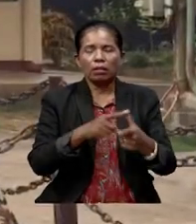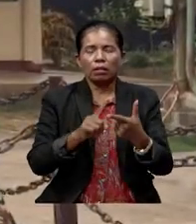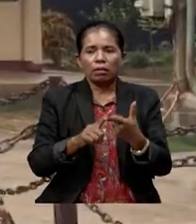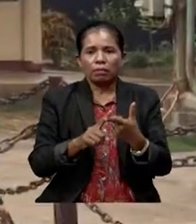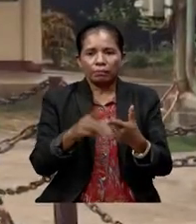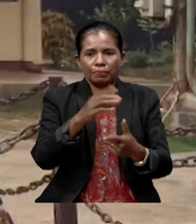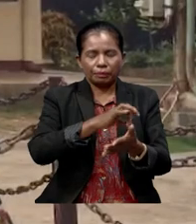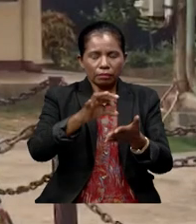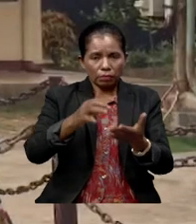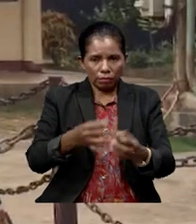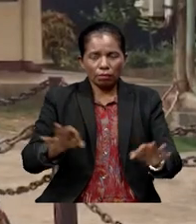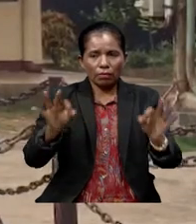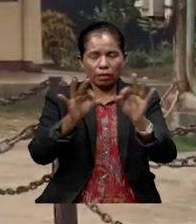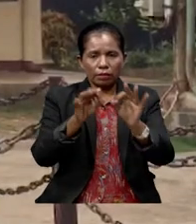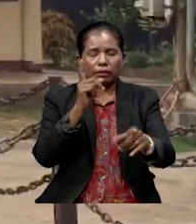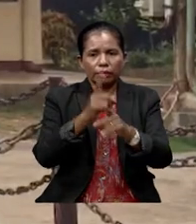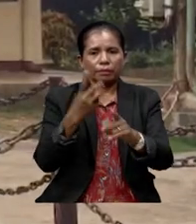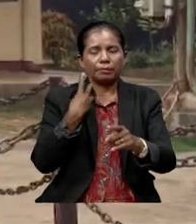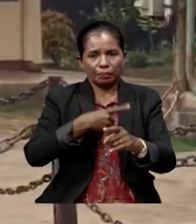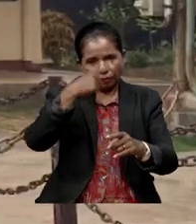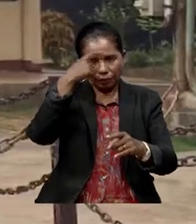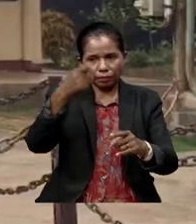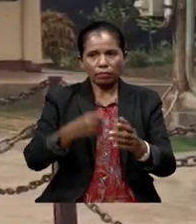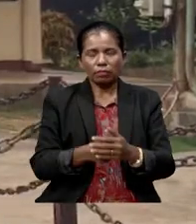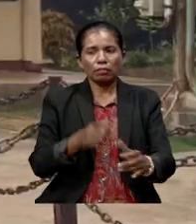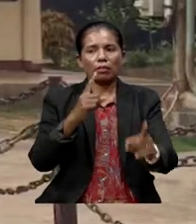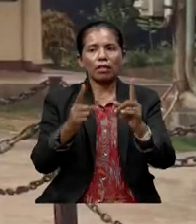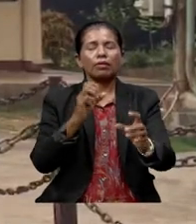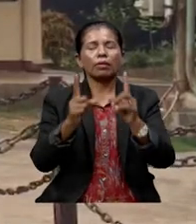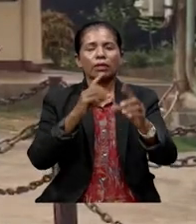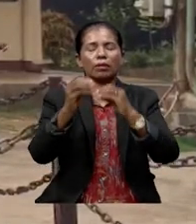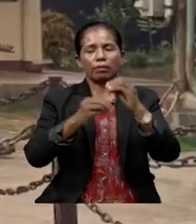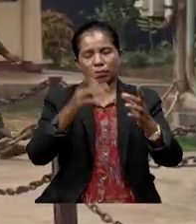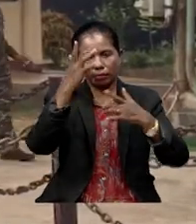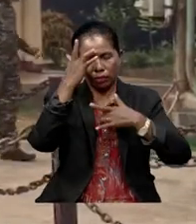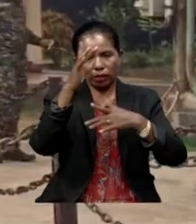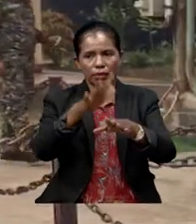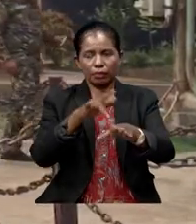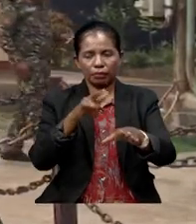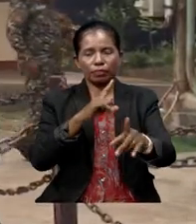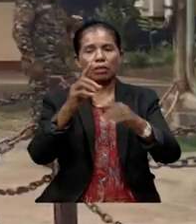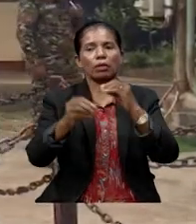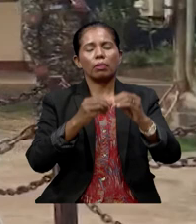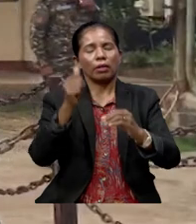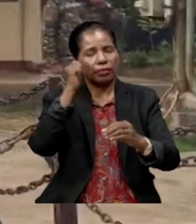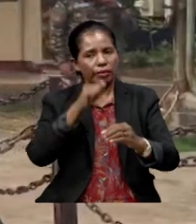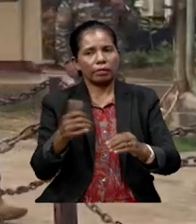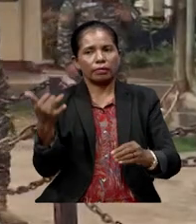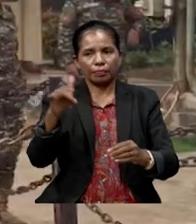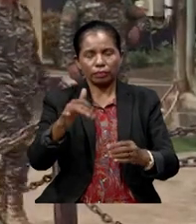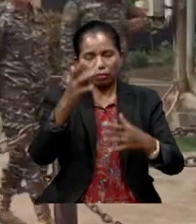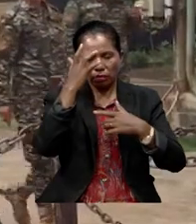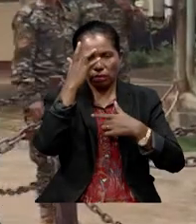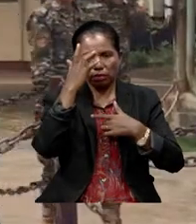Na formação ainda é importante ba ame tamba sekuale lilu kona ba mora sadai lilu kona ba fetu sirane mora